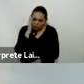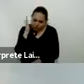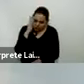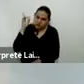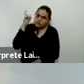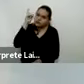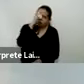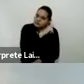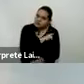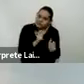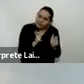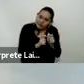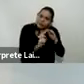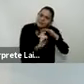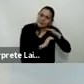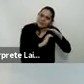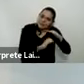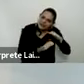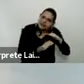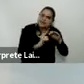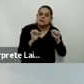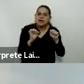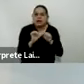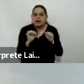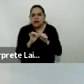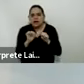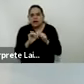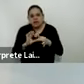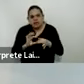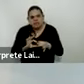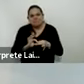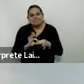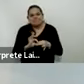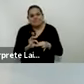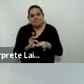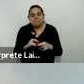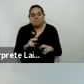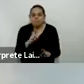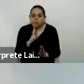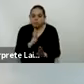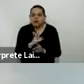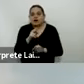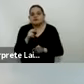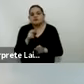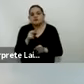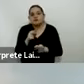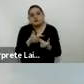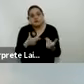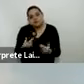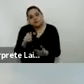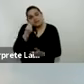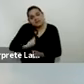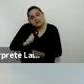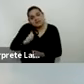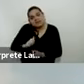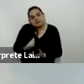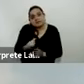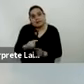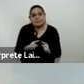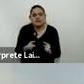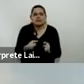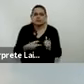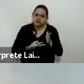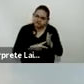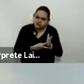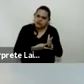pequenas empresas em se mobilizar por conta do momento que vive, mas é a insistência do sindicato